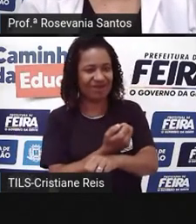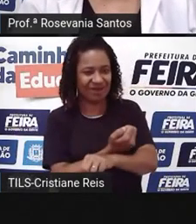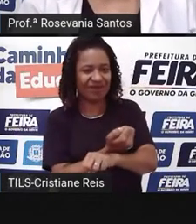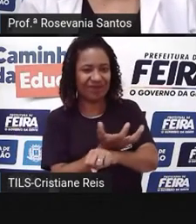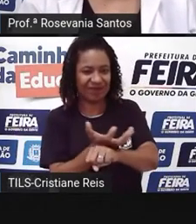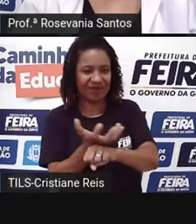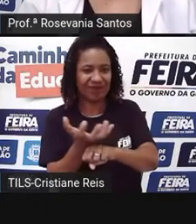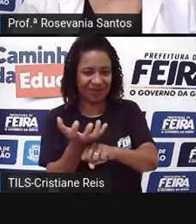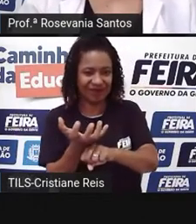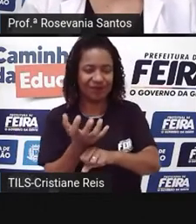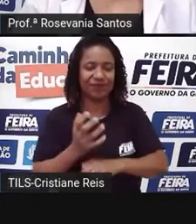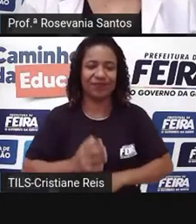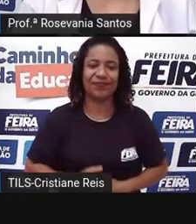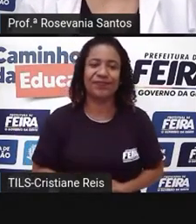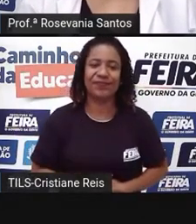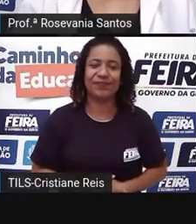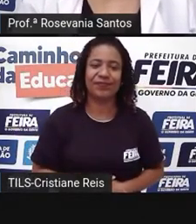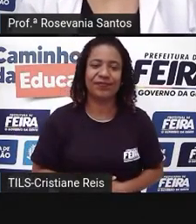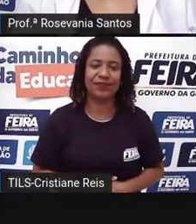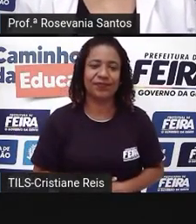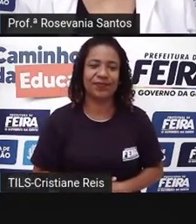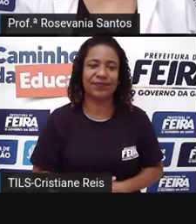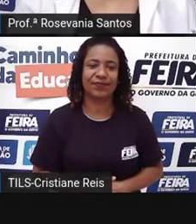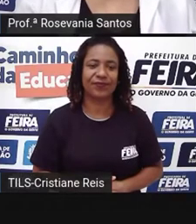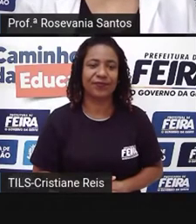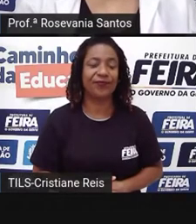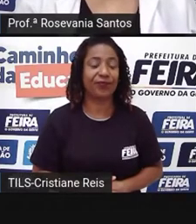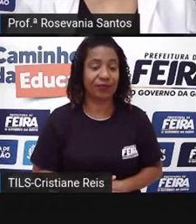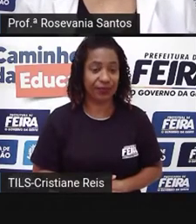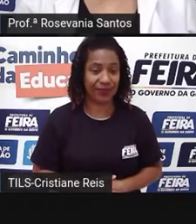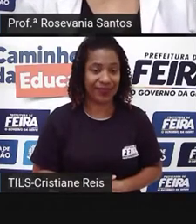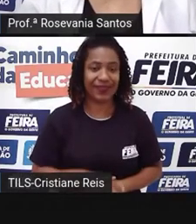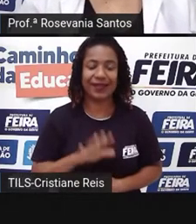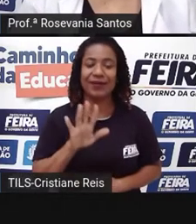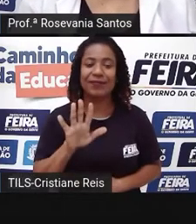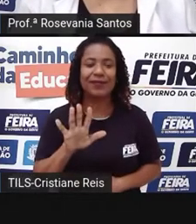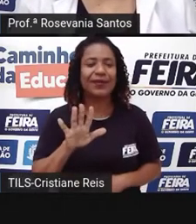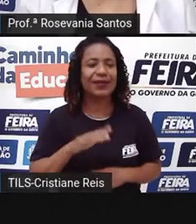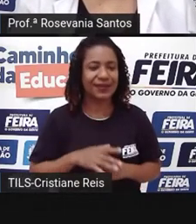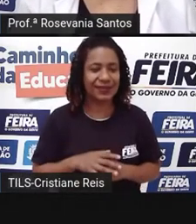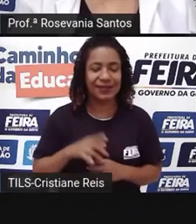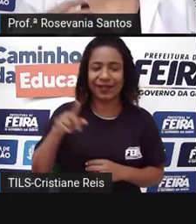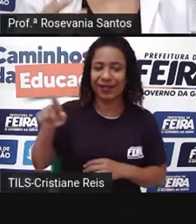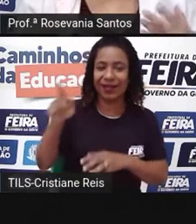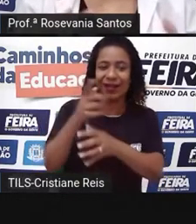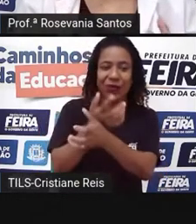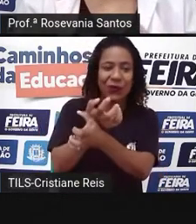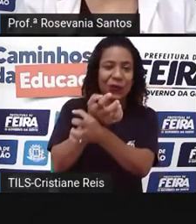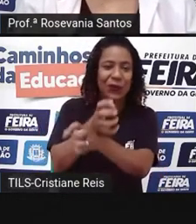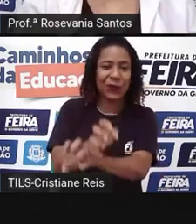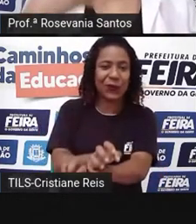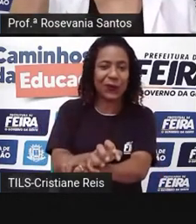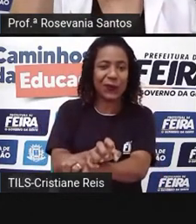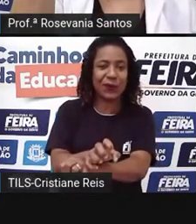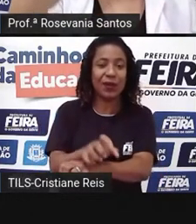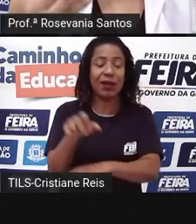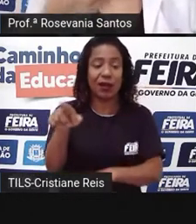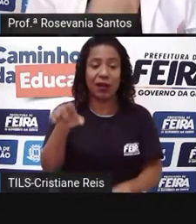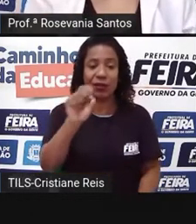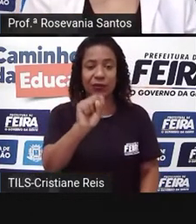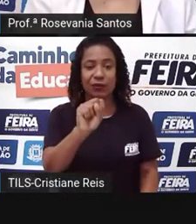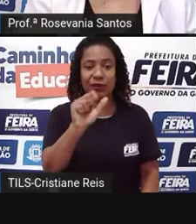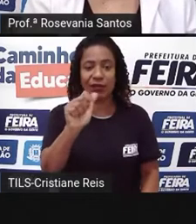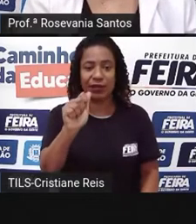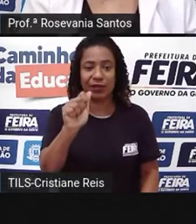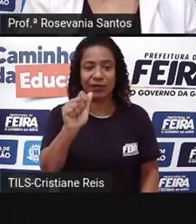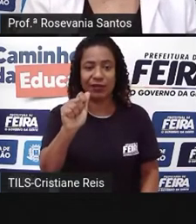deserto do Saara. Bom, mas aí, esse deserto do Saara, ele já serve até para dar